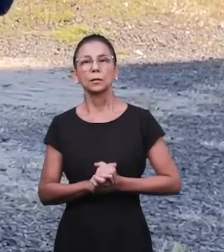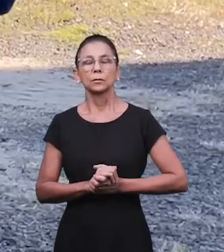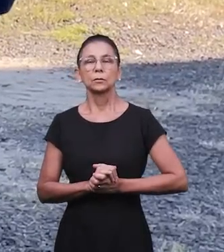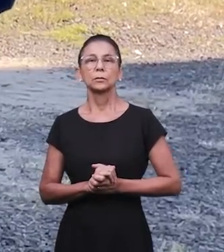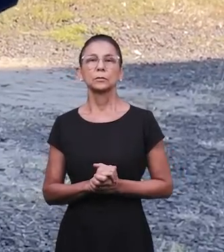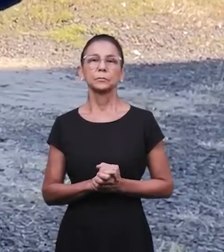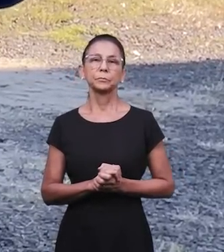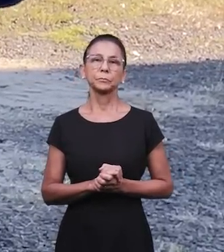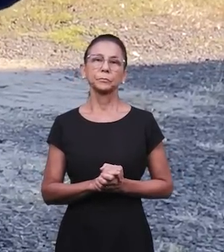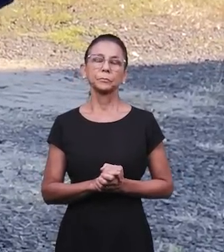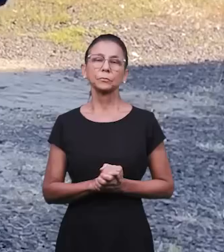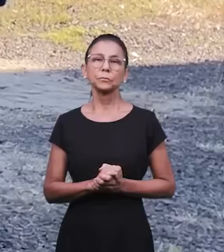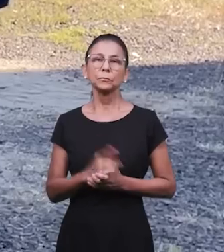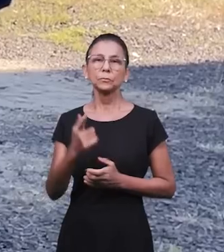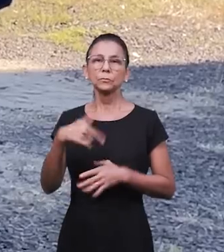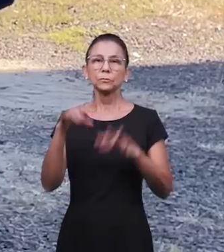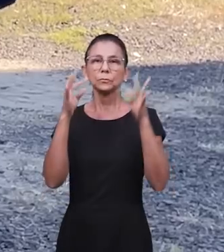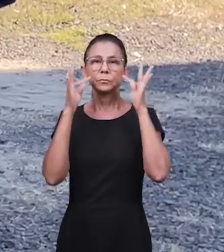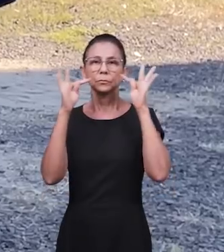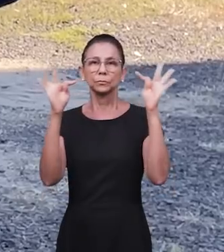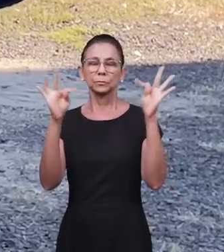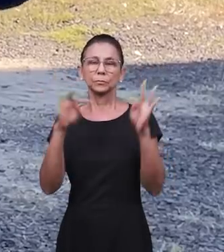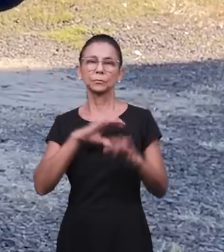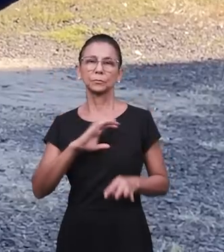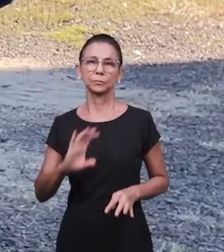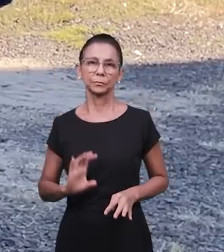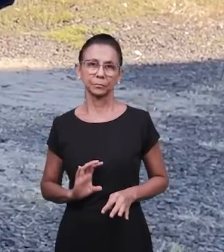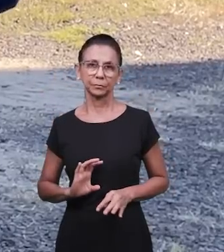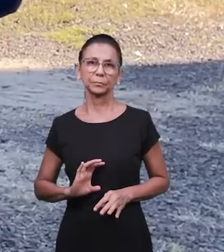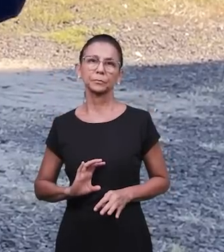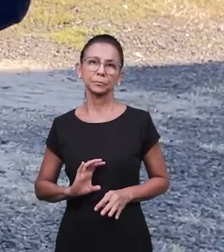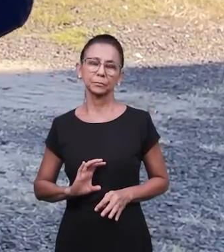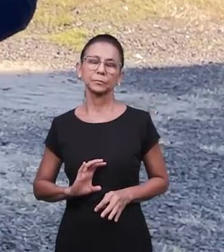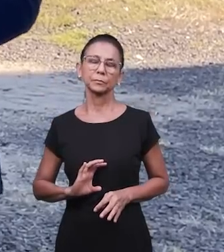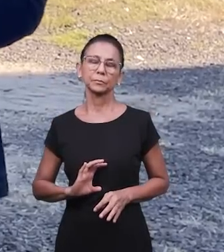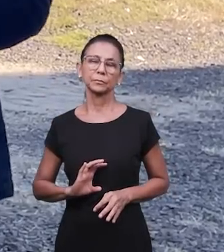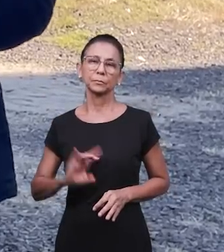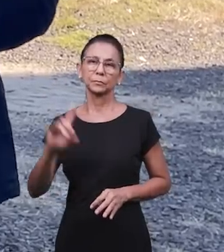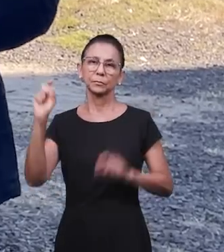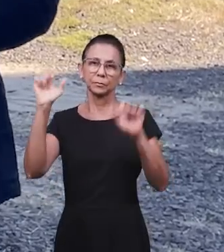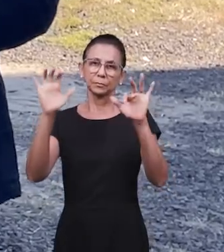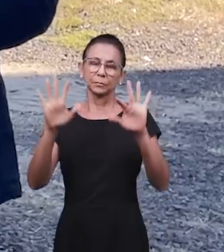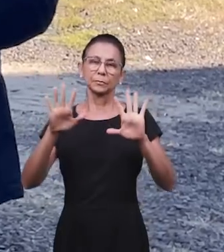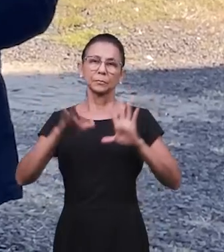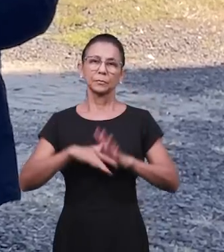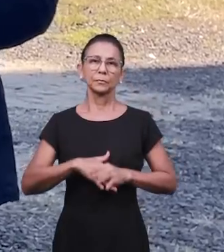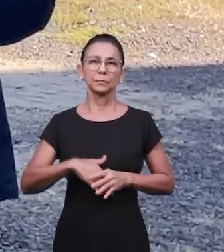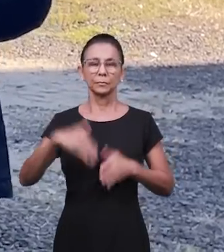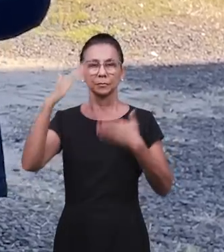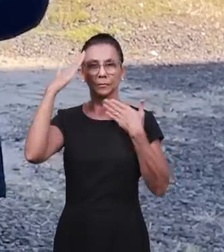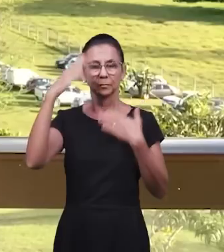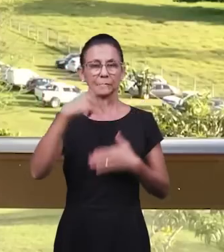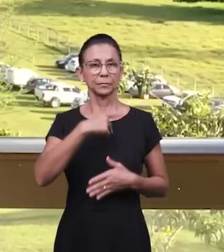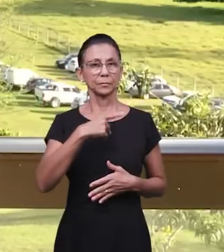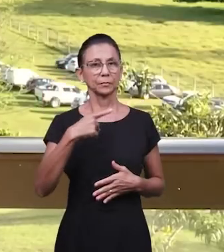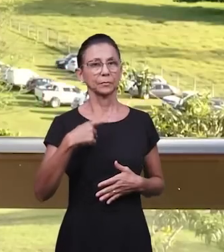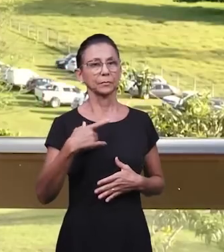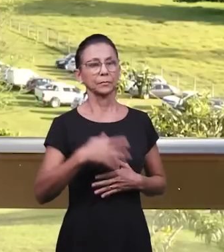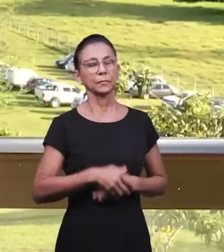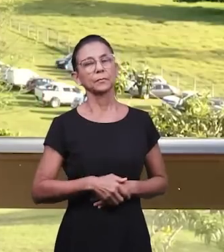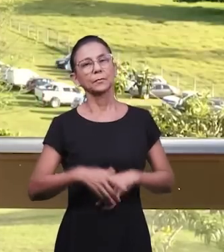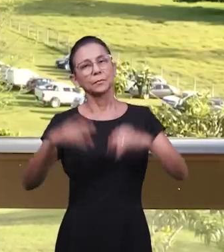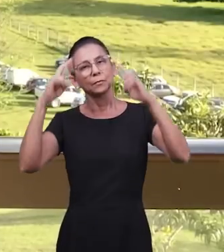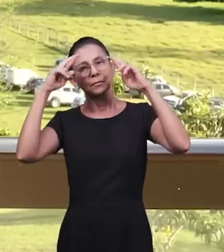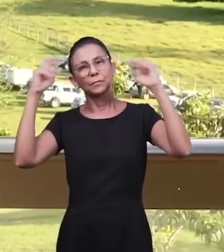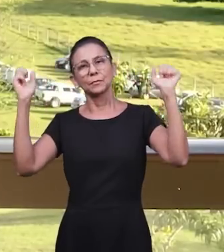carta de Cristo. Então, tem sido maravilhoso, o senhor tem operado grandemente. Amém. Muito obrigada, pastor Márcio. Toda honra